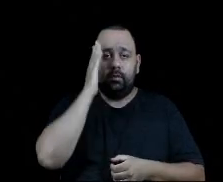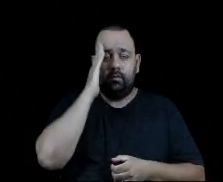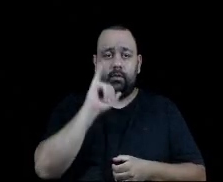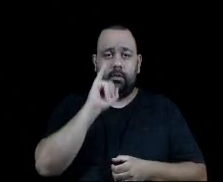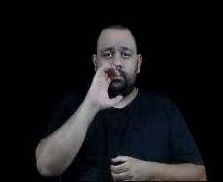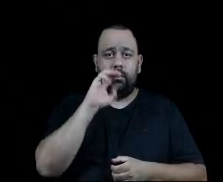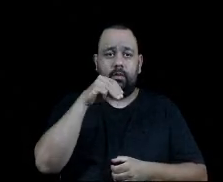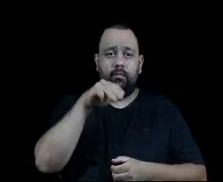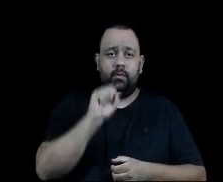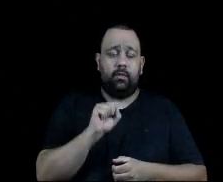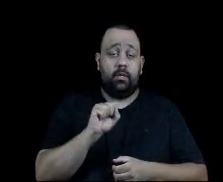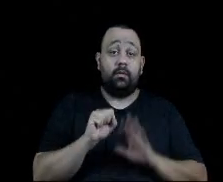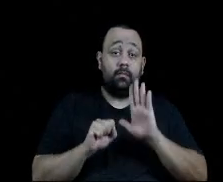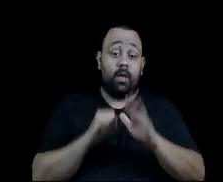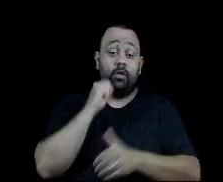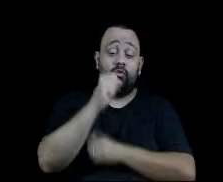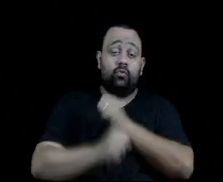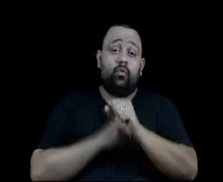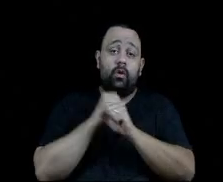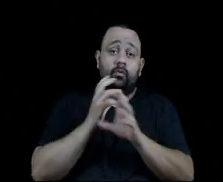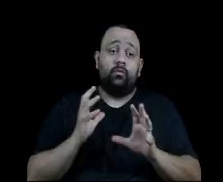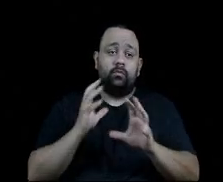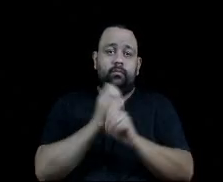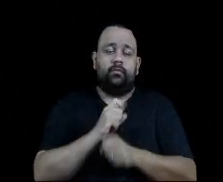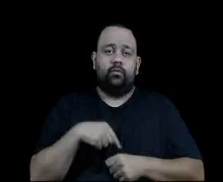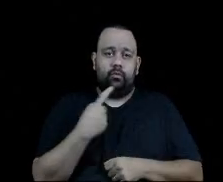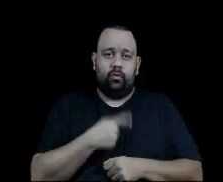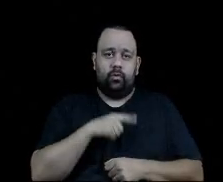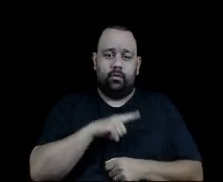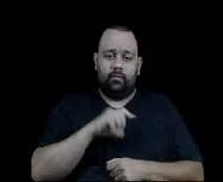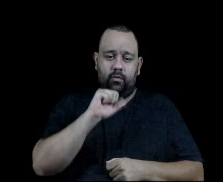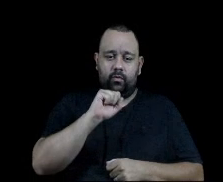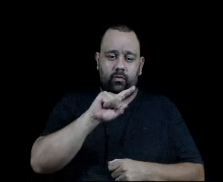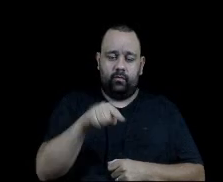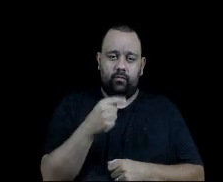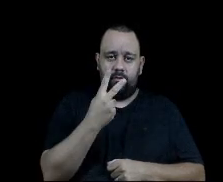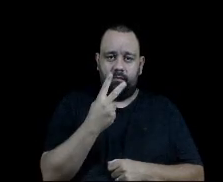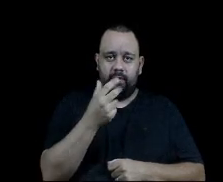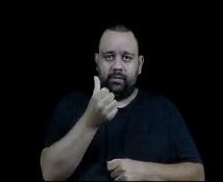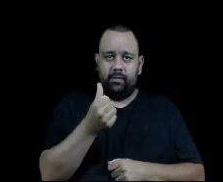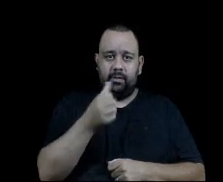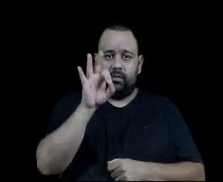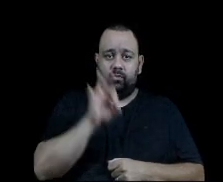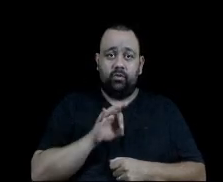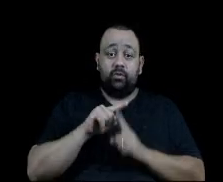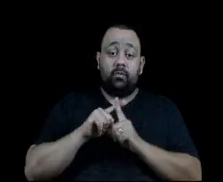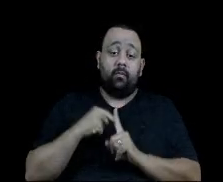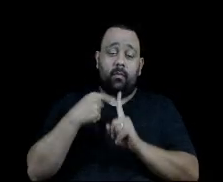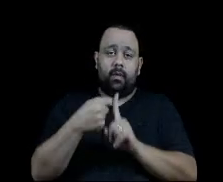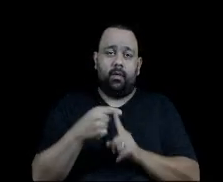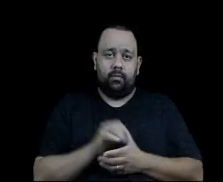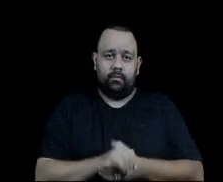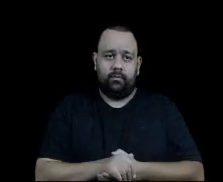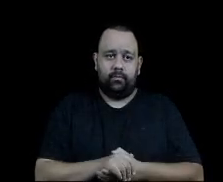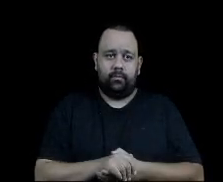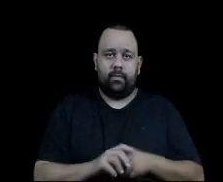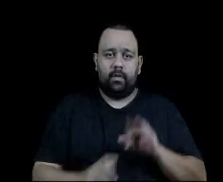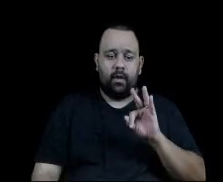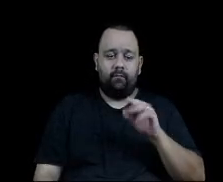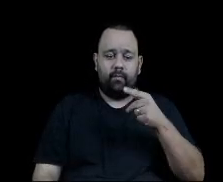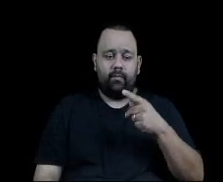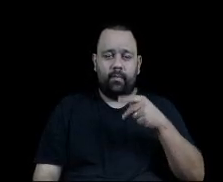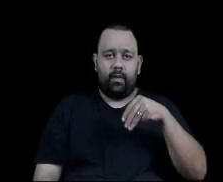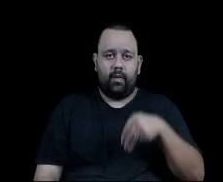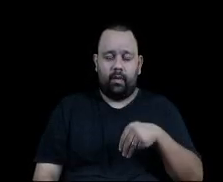se arrecada bastante no ICMS, mas no ano a gente teve 8,26% a mais nessa